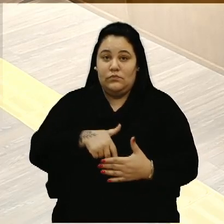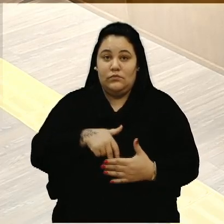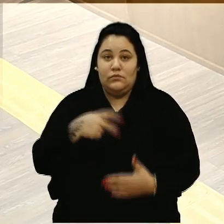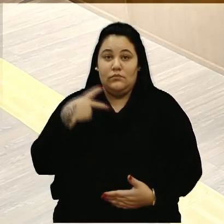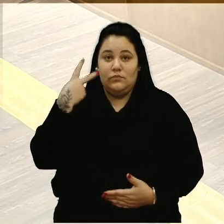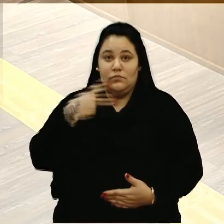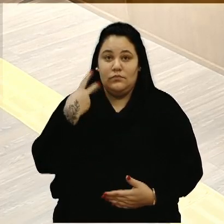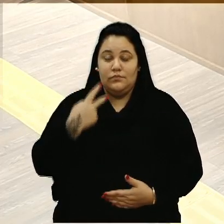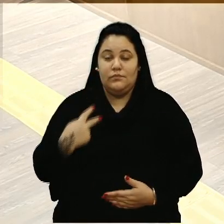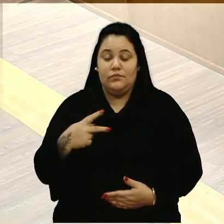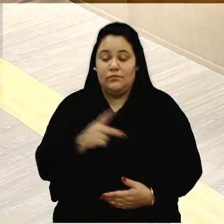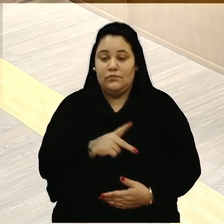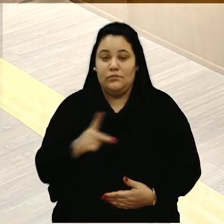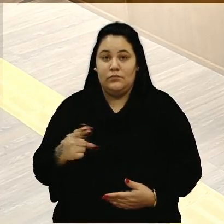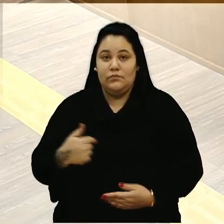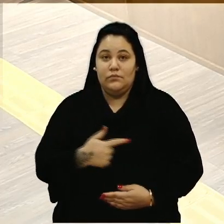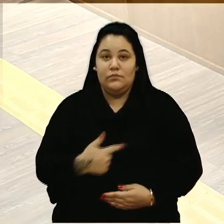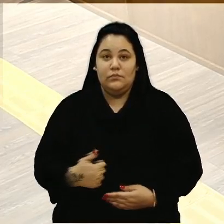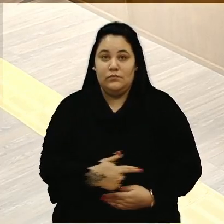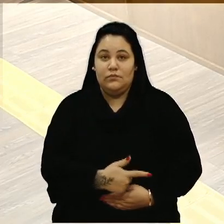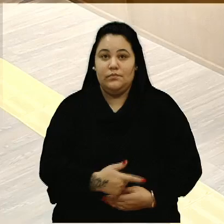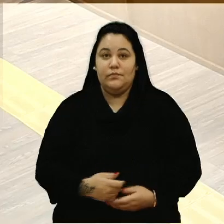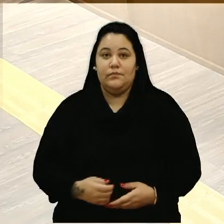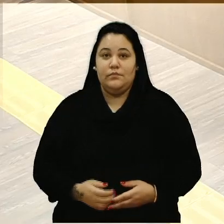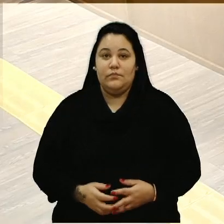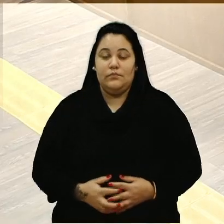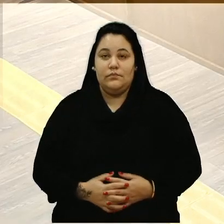vereador professor Zanquim.